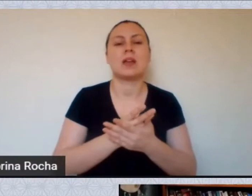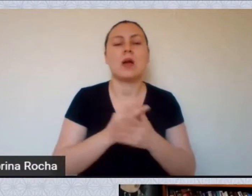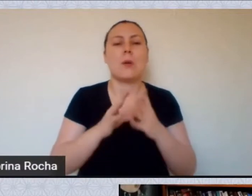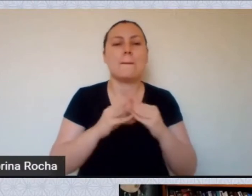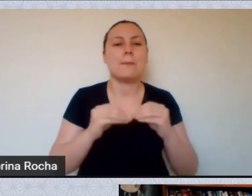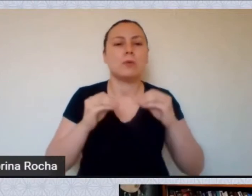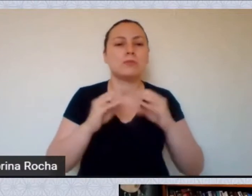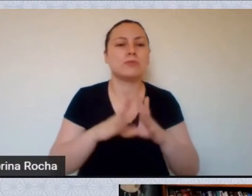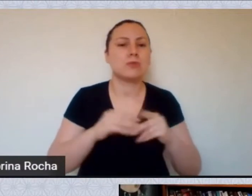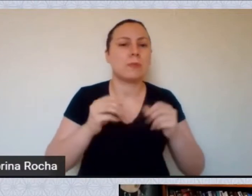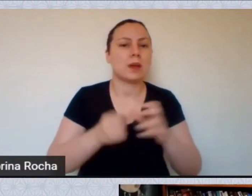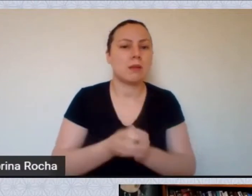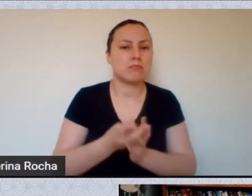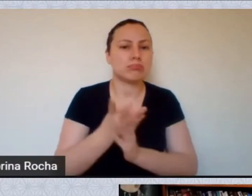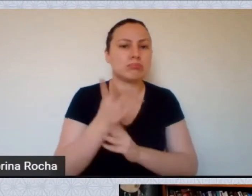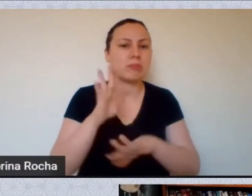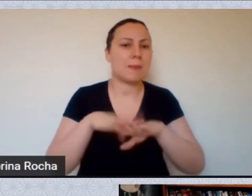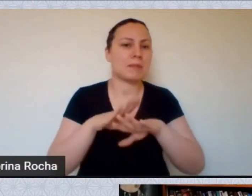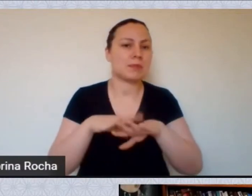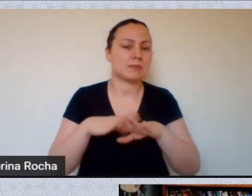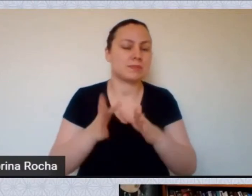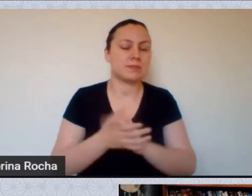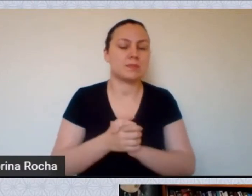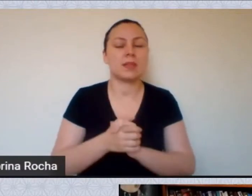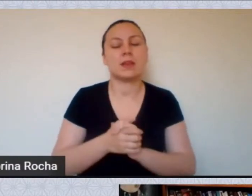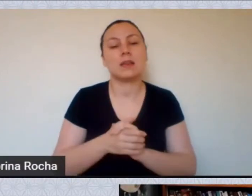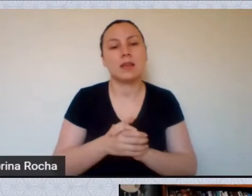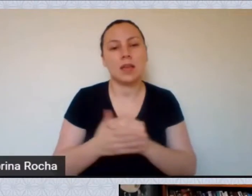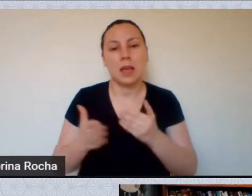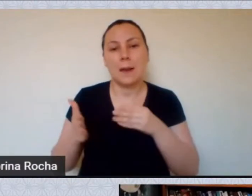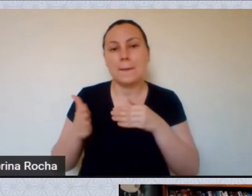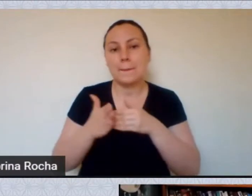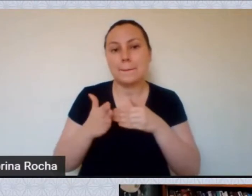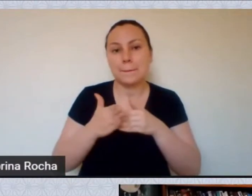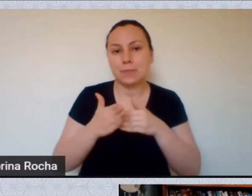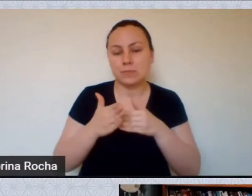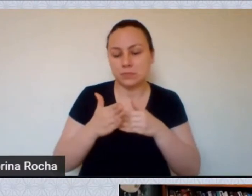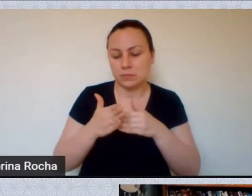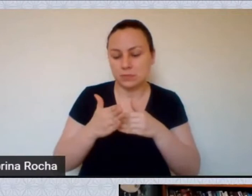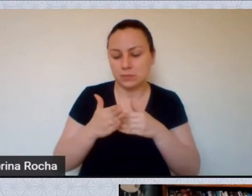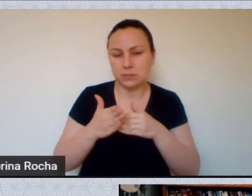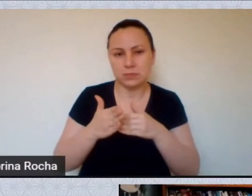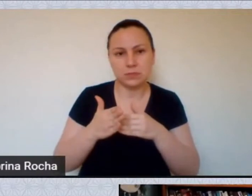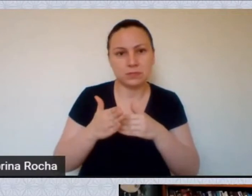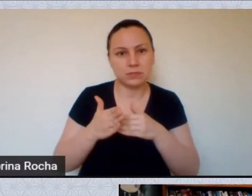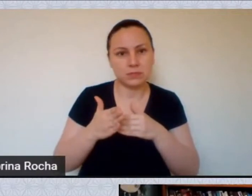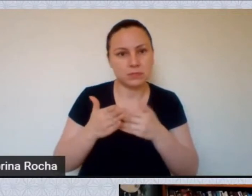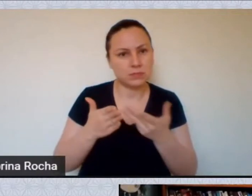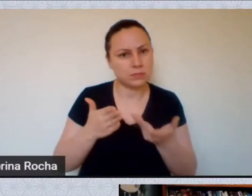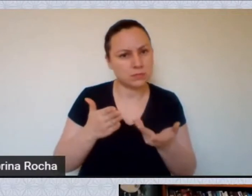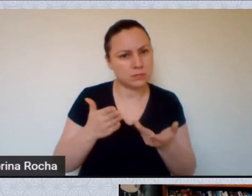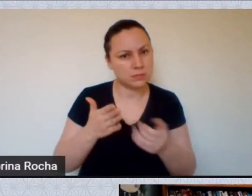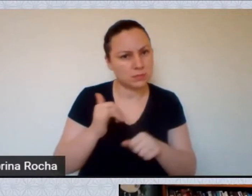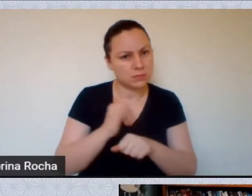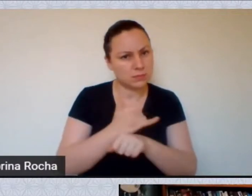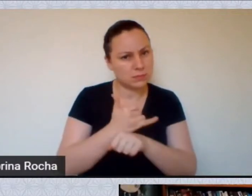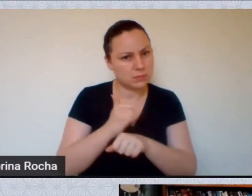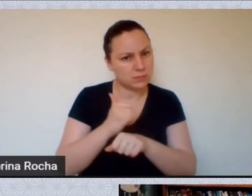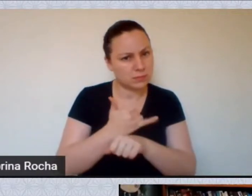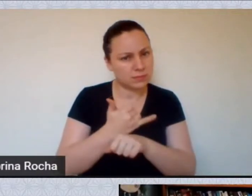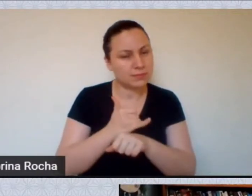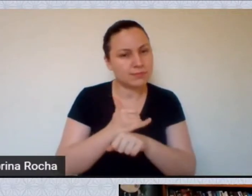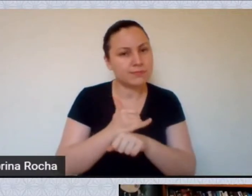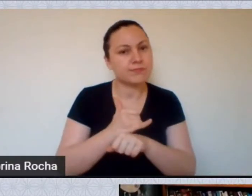barreiras para essa reprodução aumentarem, as estratégias vão ficar cada vez